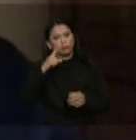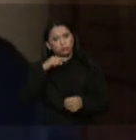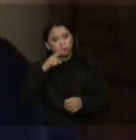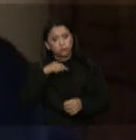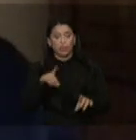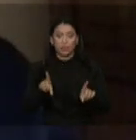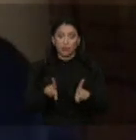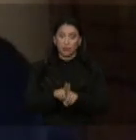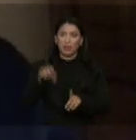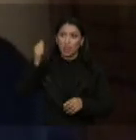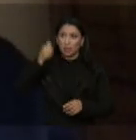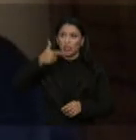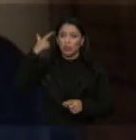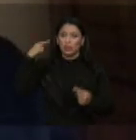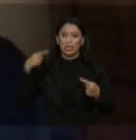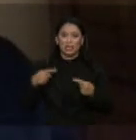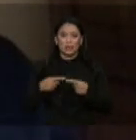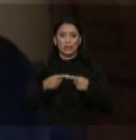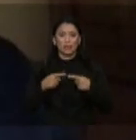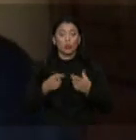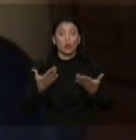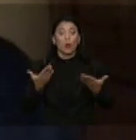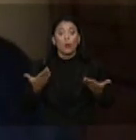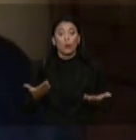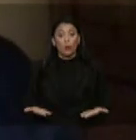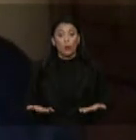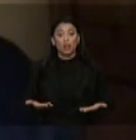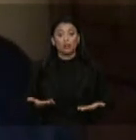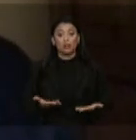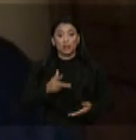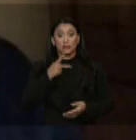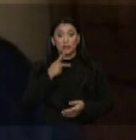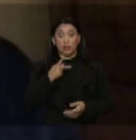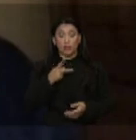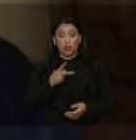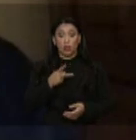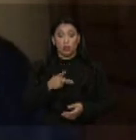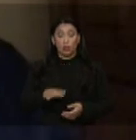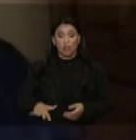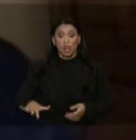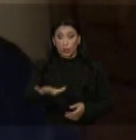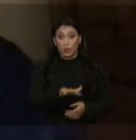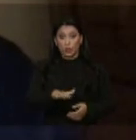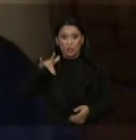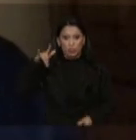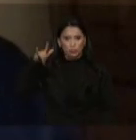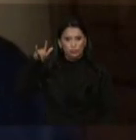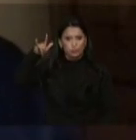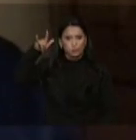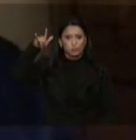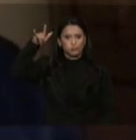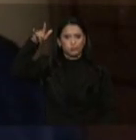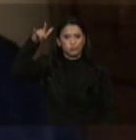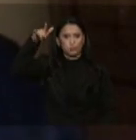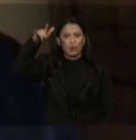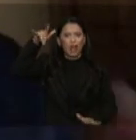Alexandre de Moraes é quando se definiu a questão do espaço aéreo é